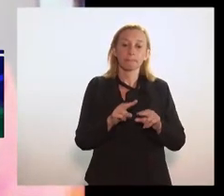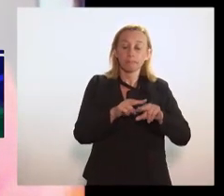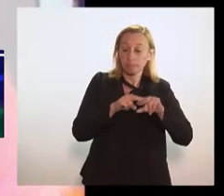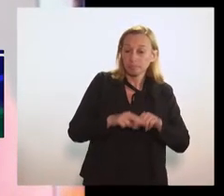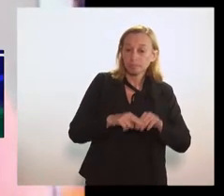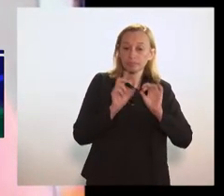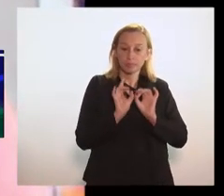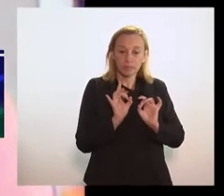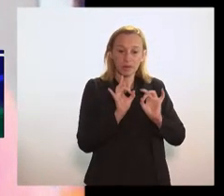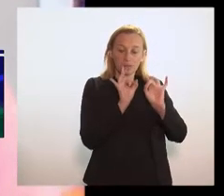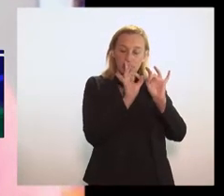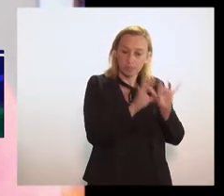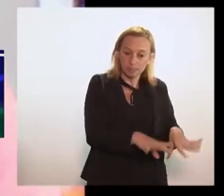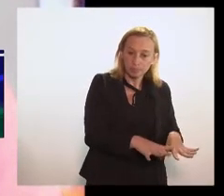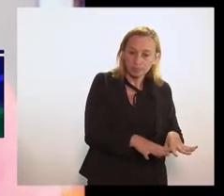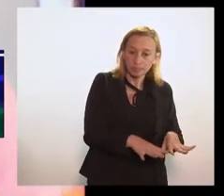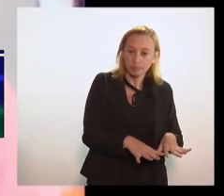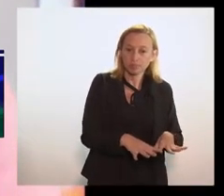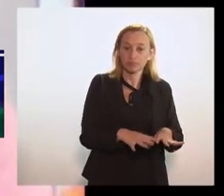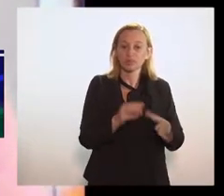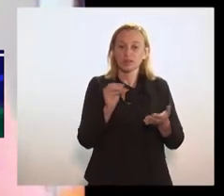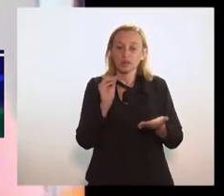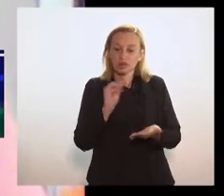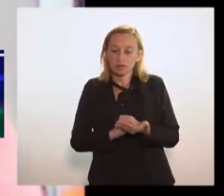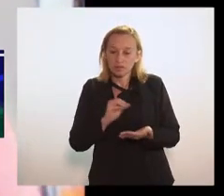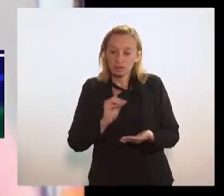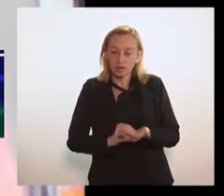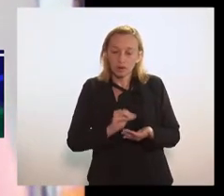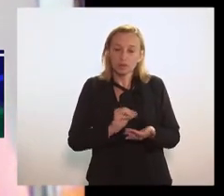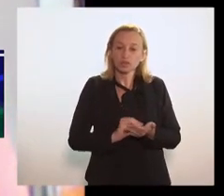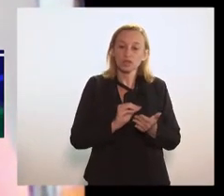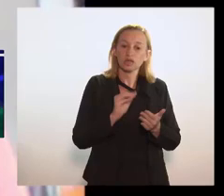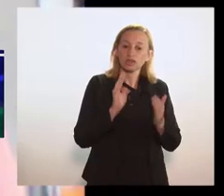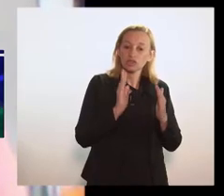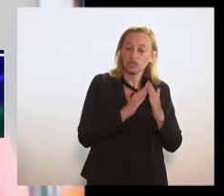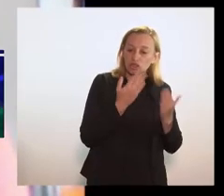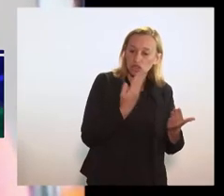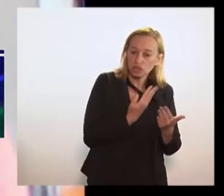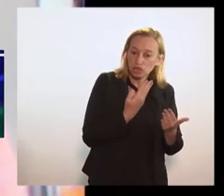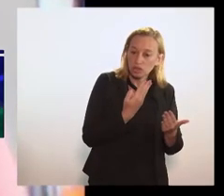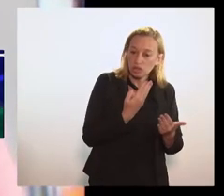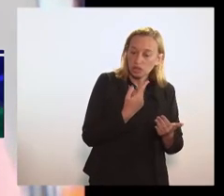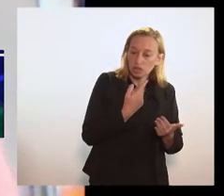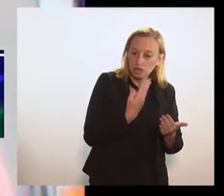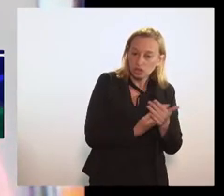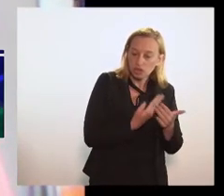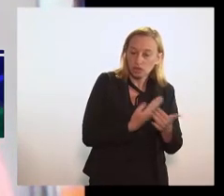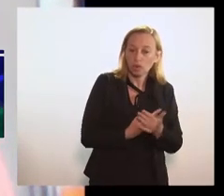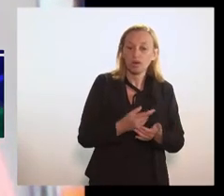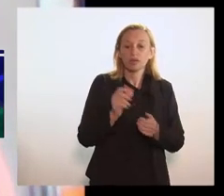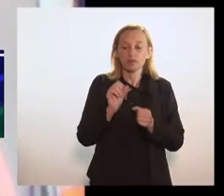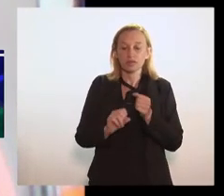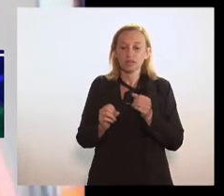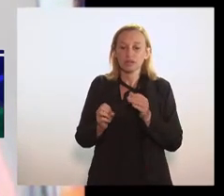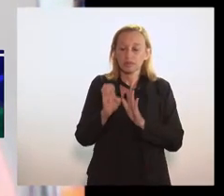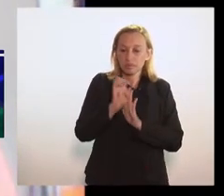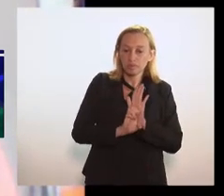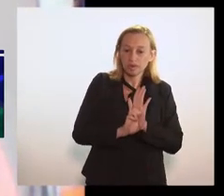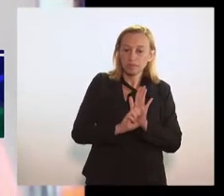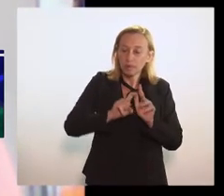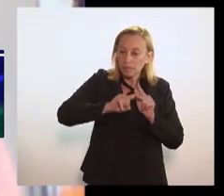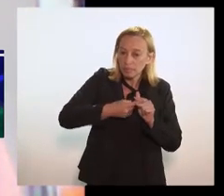tratos, de evasão escolar, quando acionar o conselho tutelar. A gente fez emendas no sentido de buscar